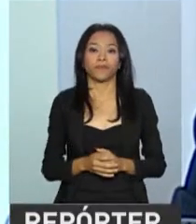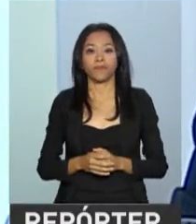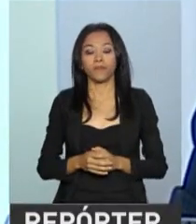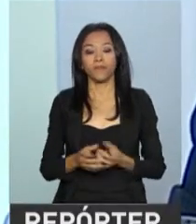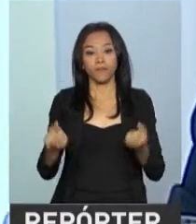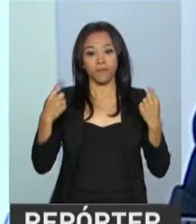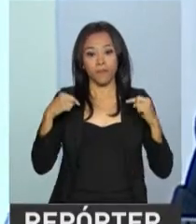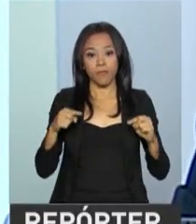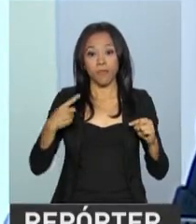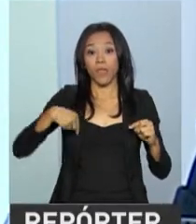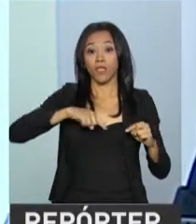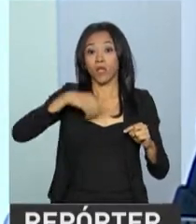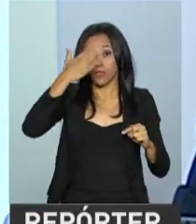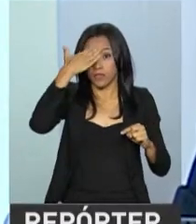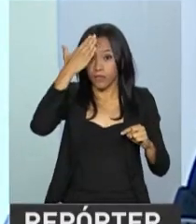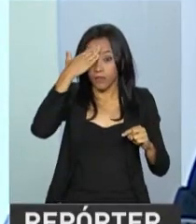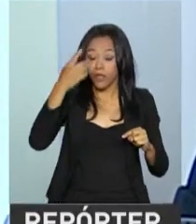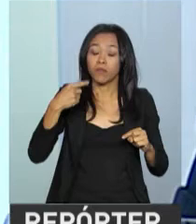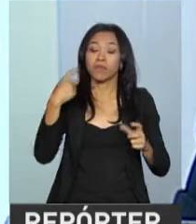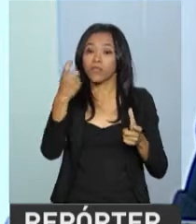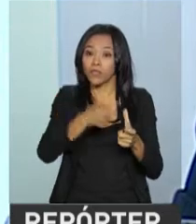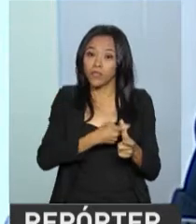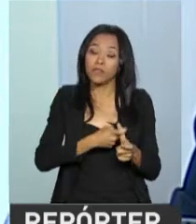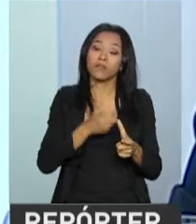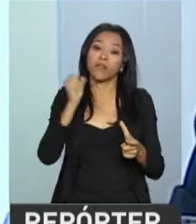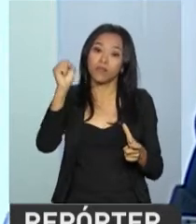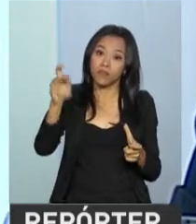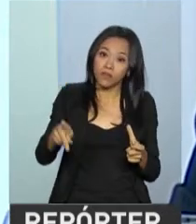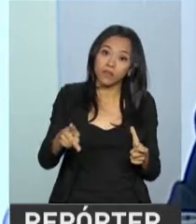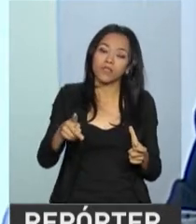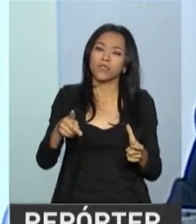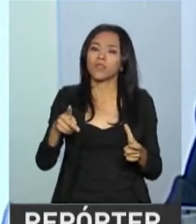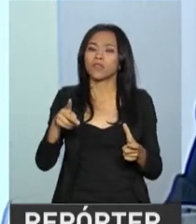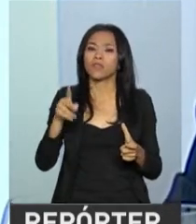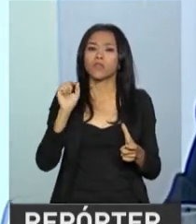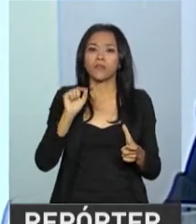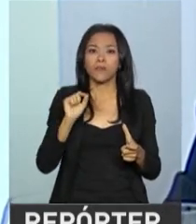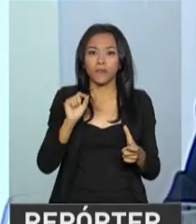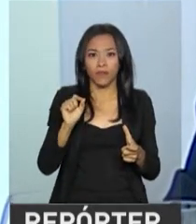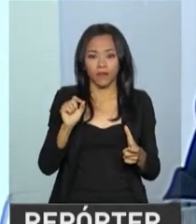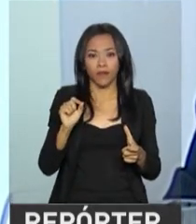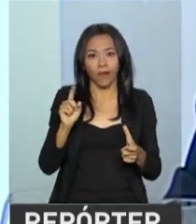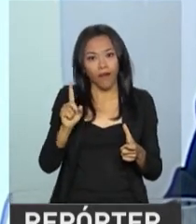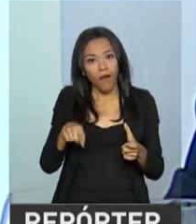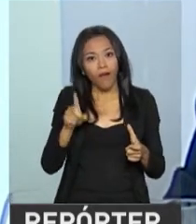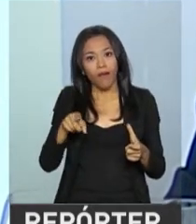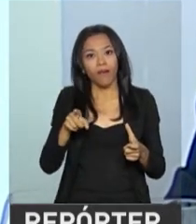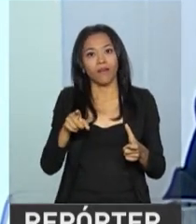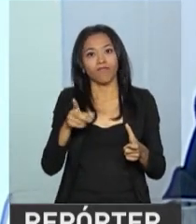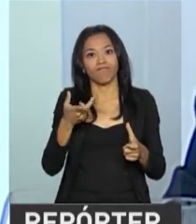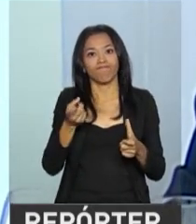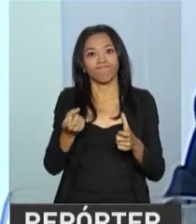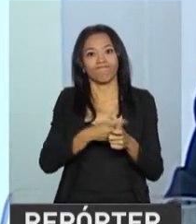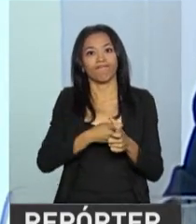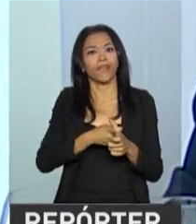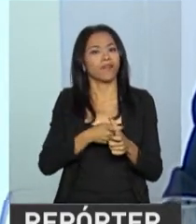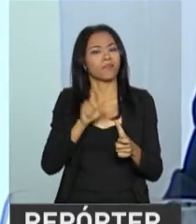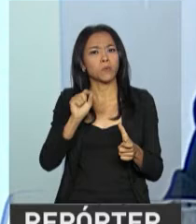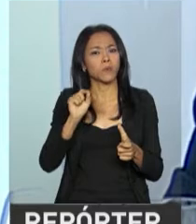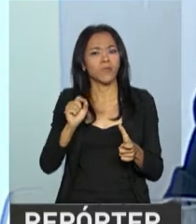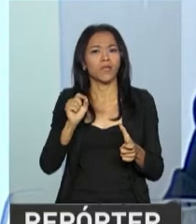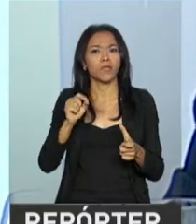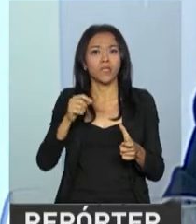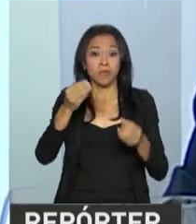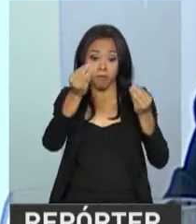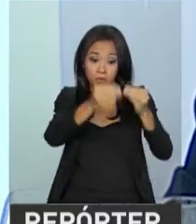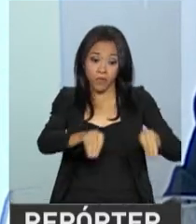Nós sabemos o déficit da Previdência. Boa parte do déficit está baseado exatamente no déficit previdenciário, que é um déficit previdenciário